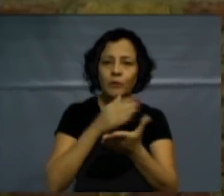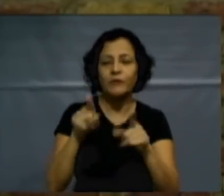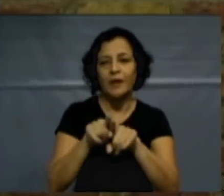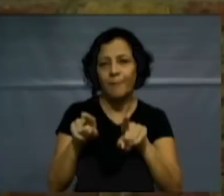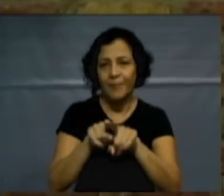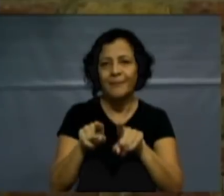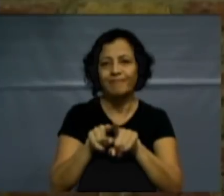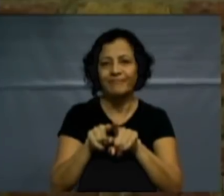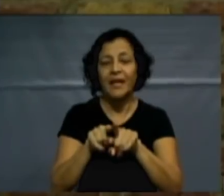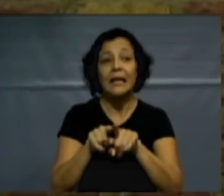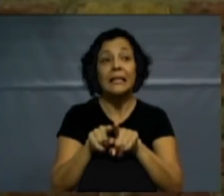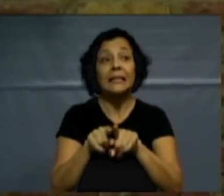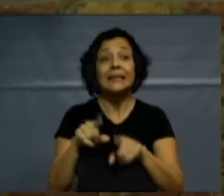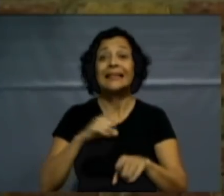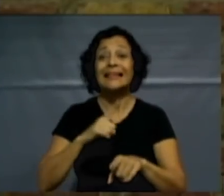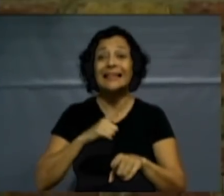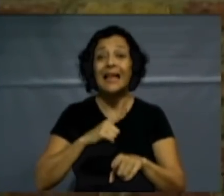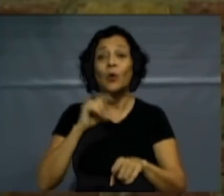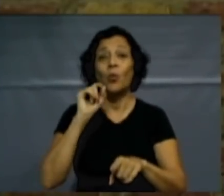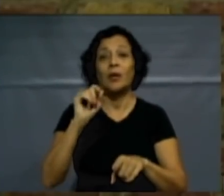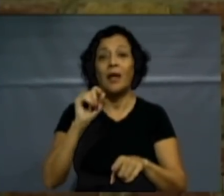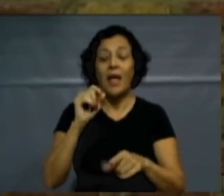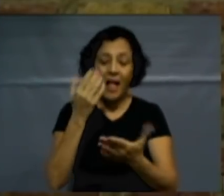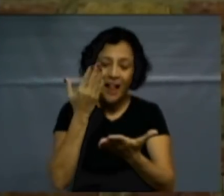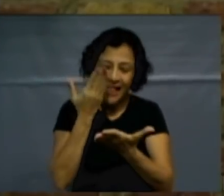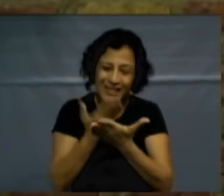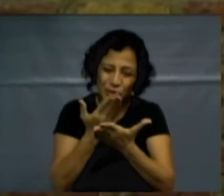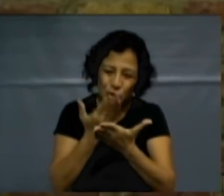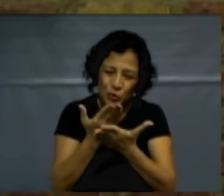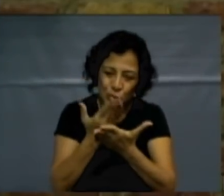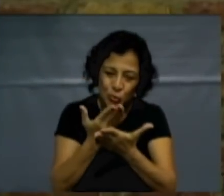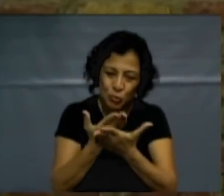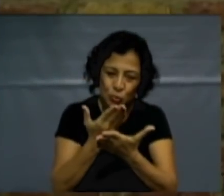livros, acima de tudo, gente, de estudo.